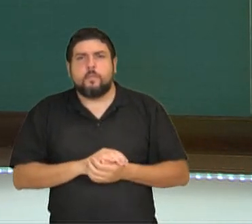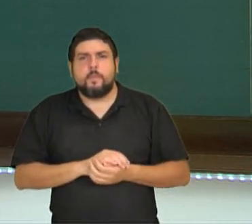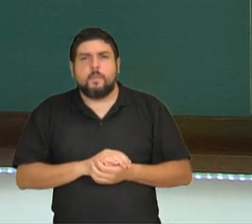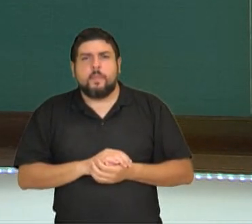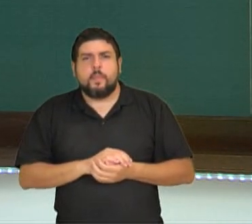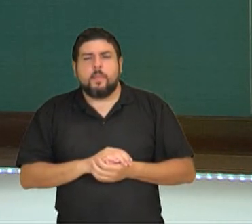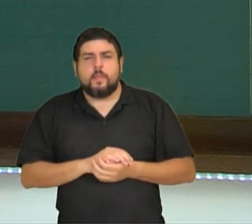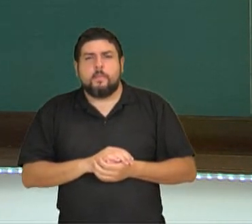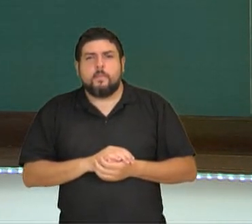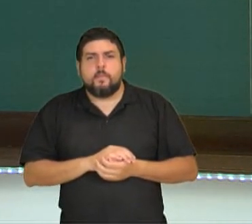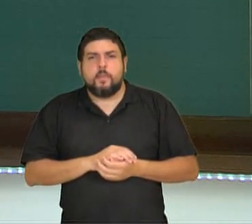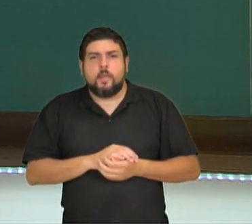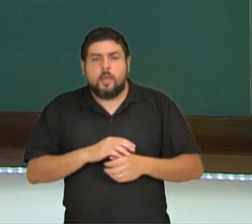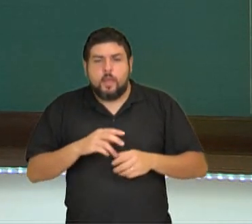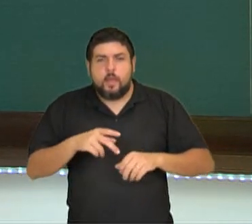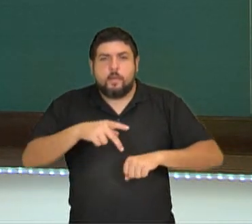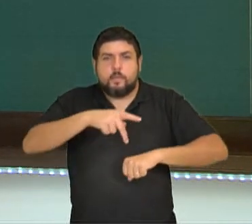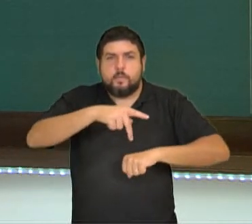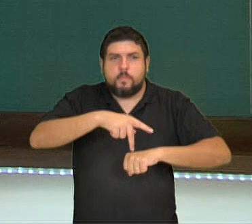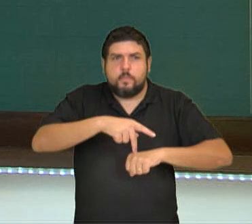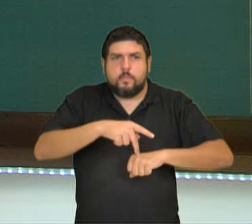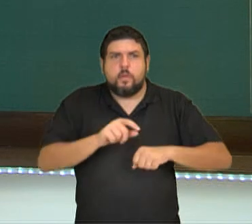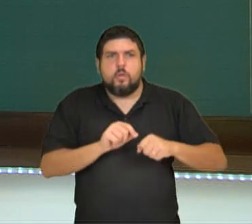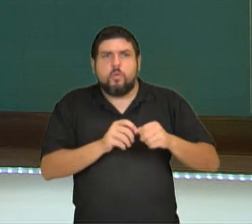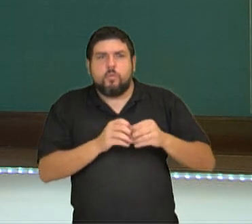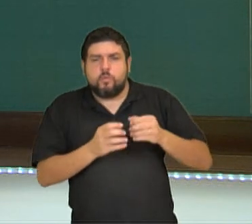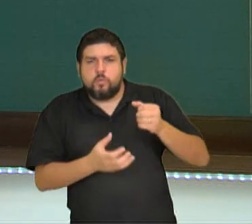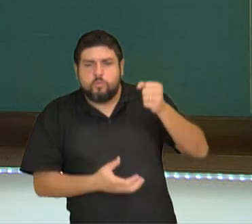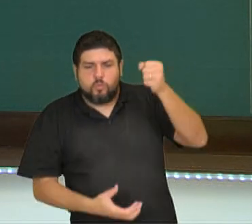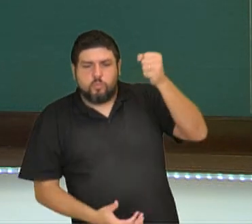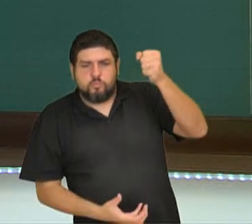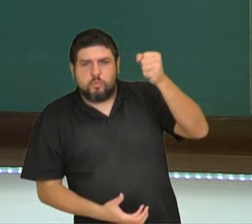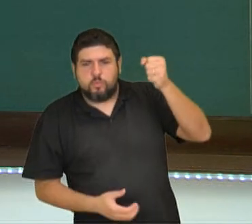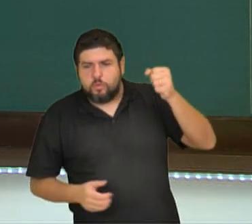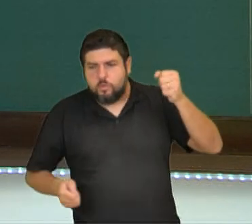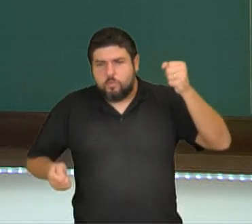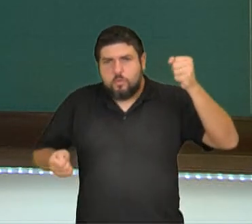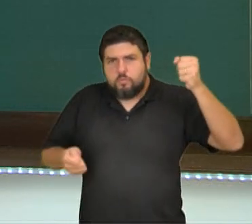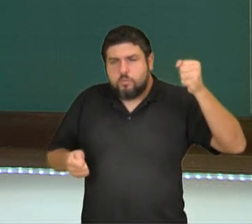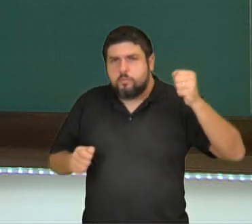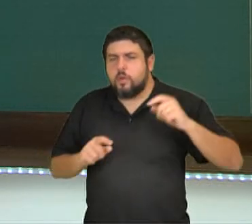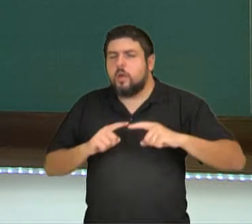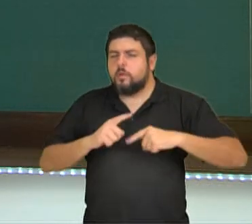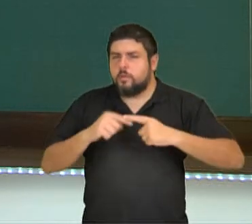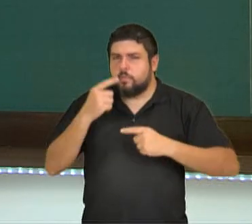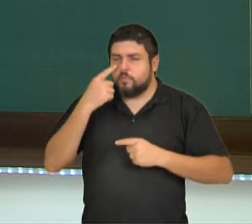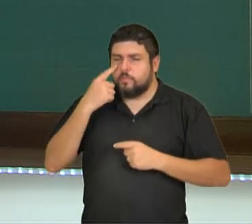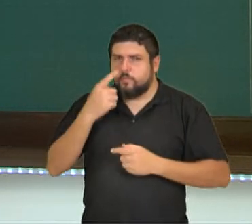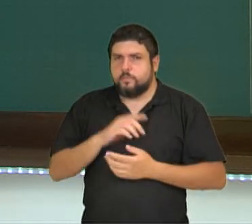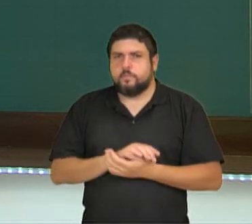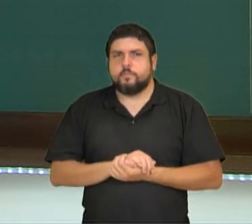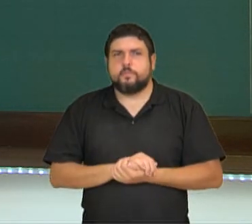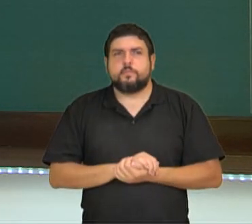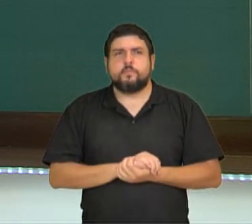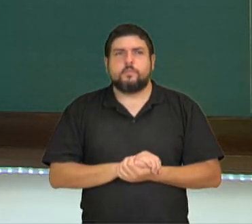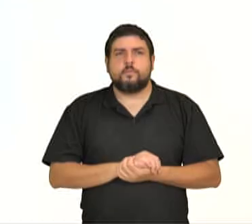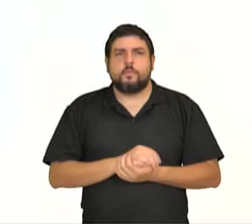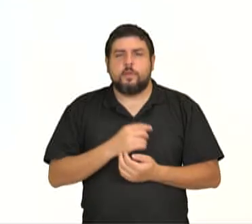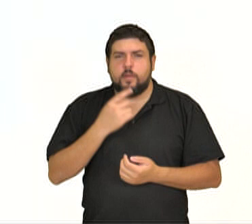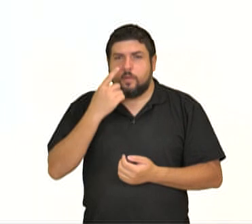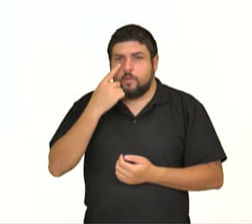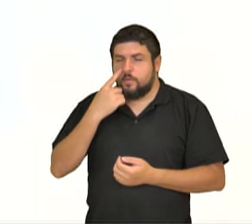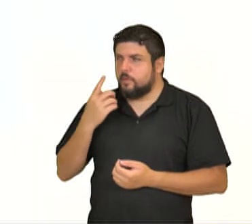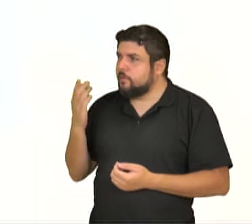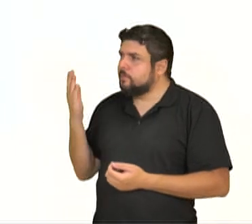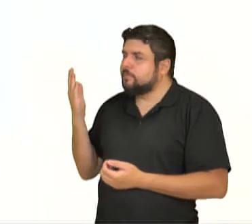segurando junto com o berimbau, a vareta e o cachixi na outra mão. Mas a gente já vai ver melhor isso, tá bom? Vamos ver o próximo slide que a gente consegue entender